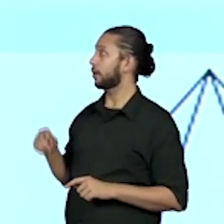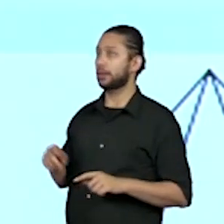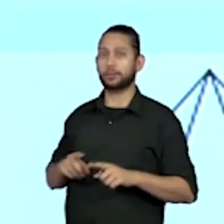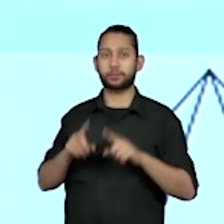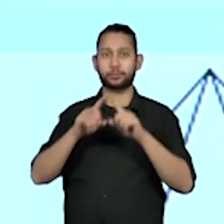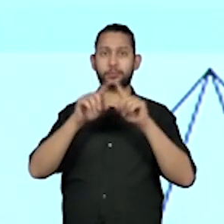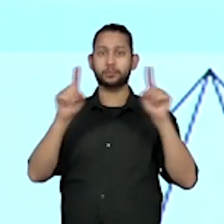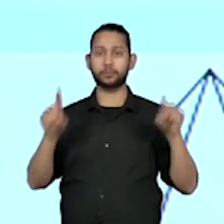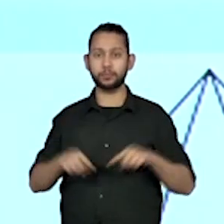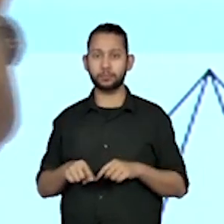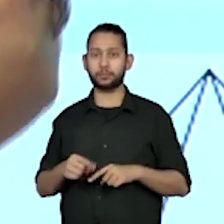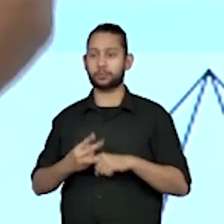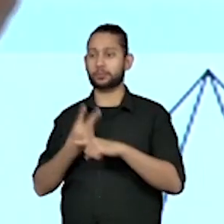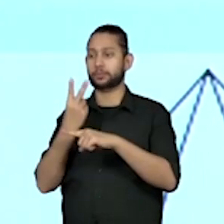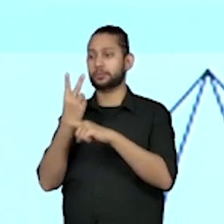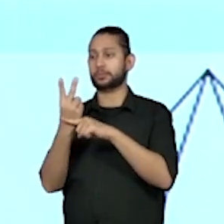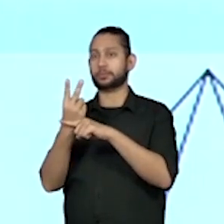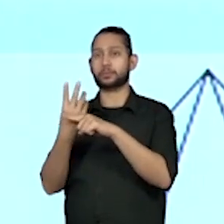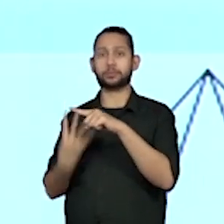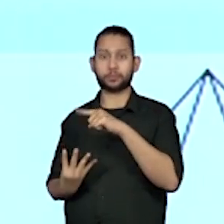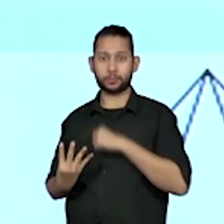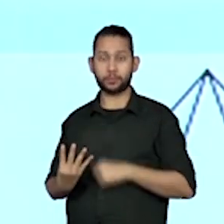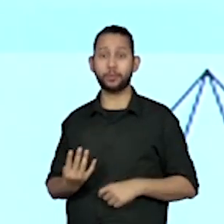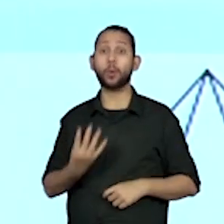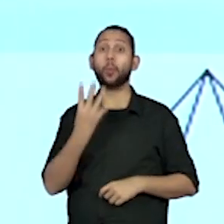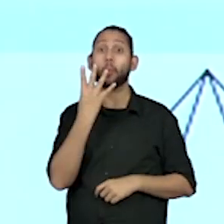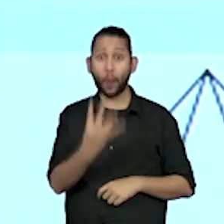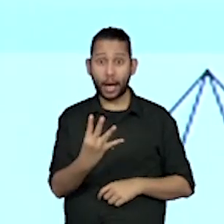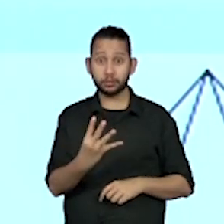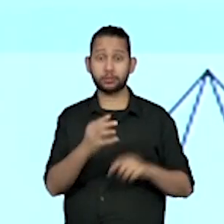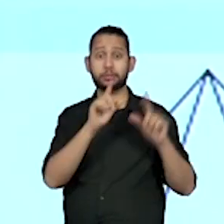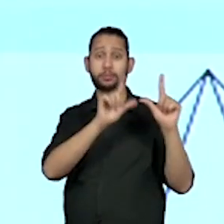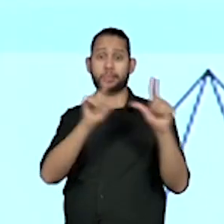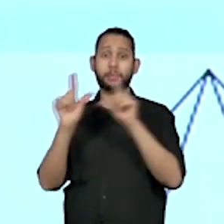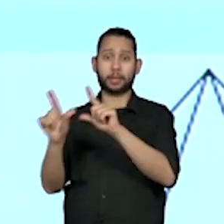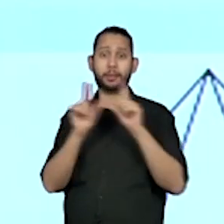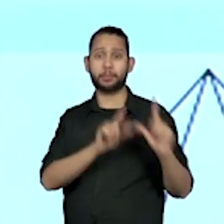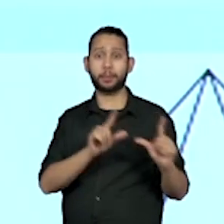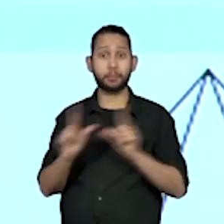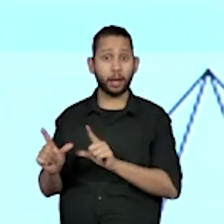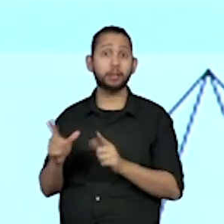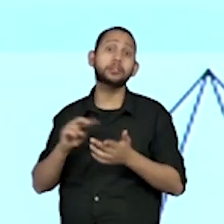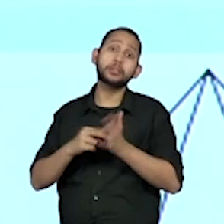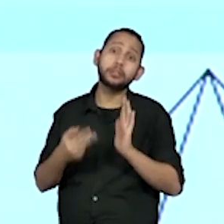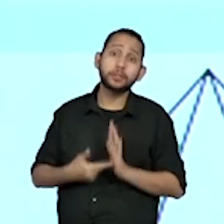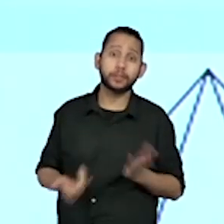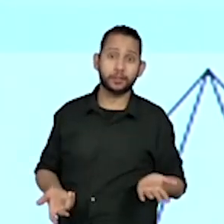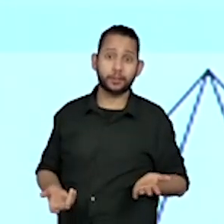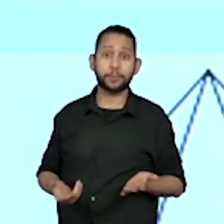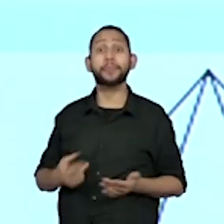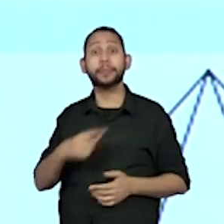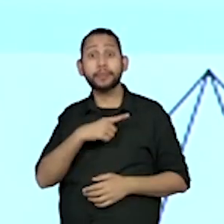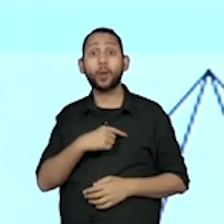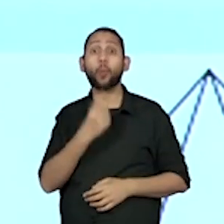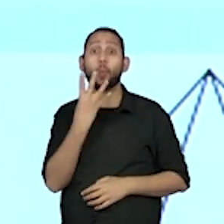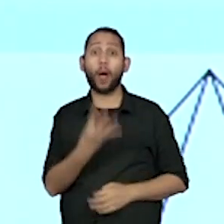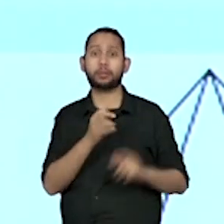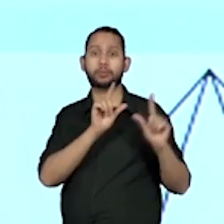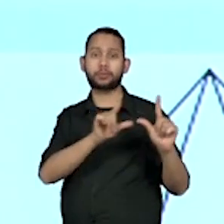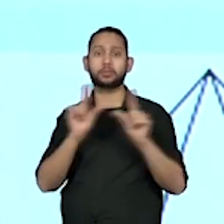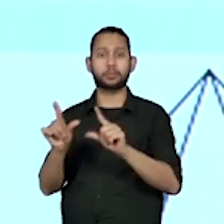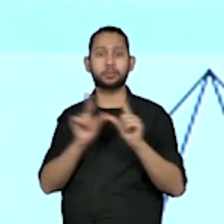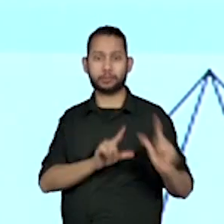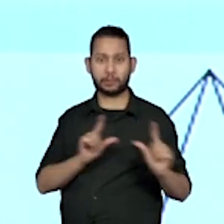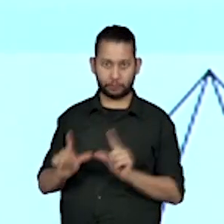fração 2/4, então 4 é a parte de baixo. Isso quer dizer que essa imagem está dividida em 4